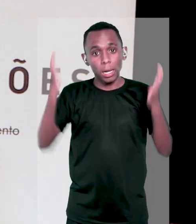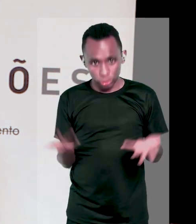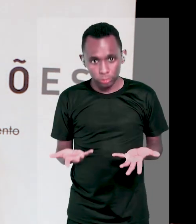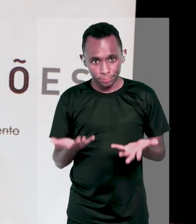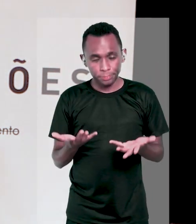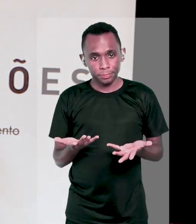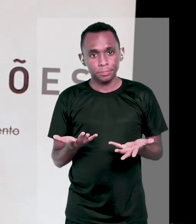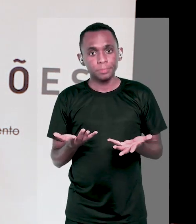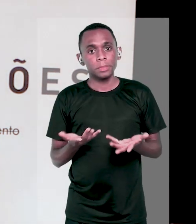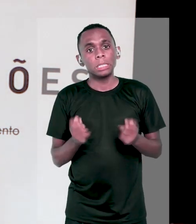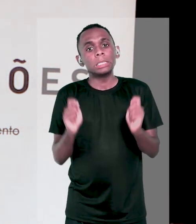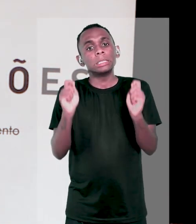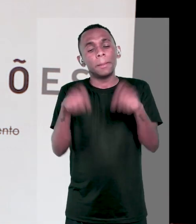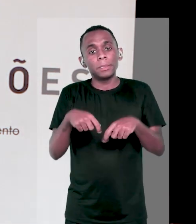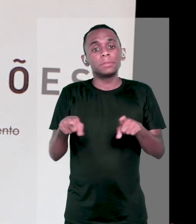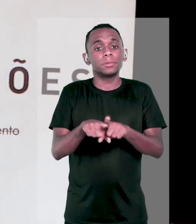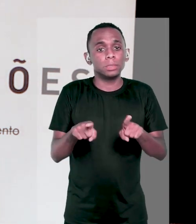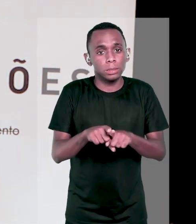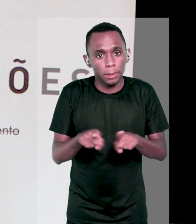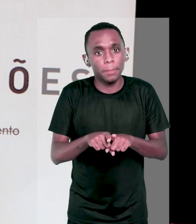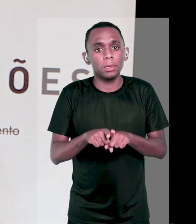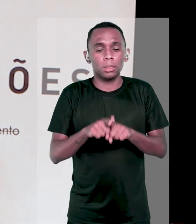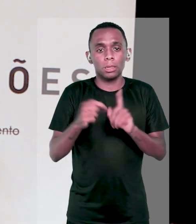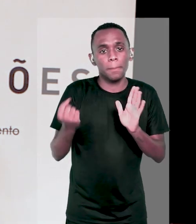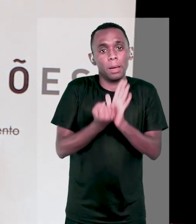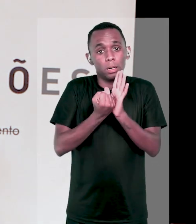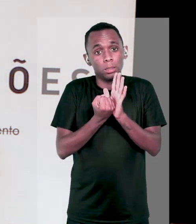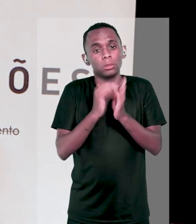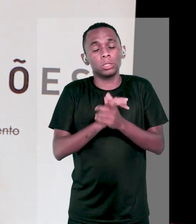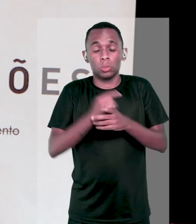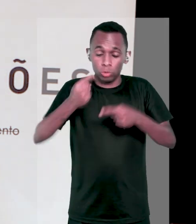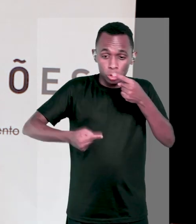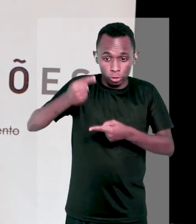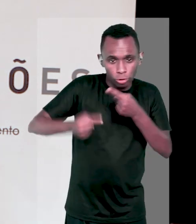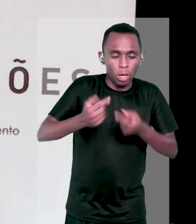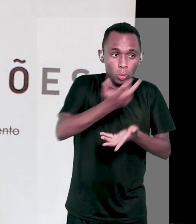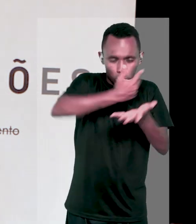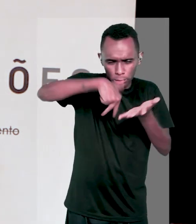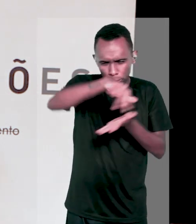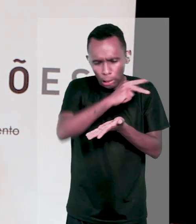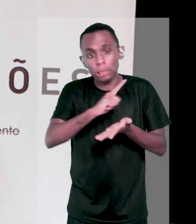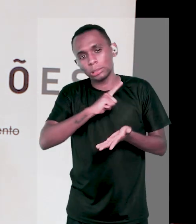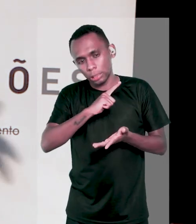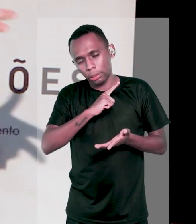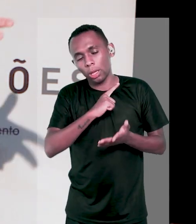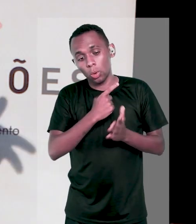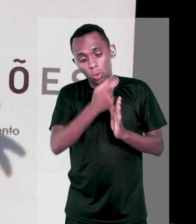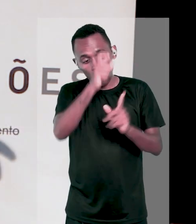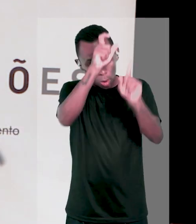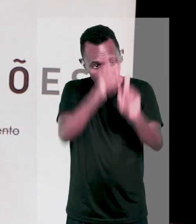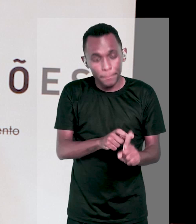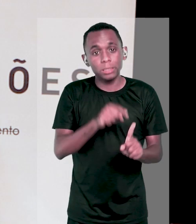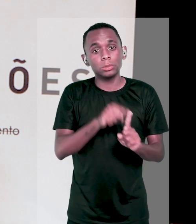nesse diálogo da dança existe um personagem elexímaco que é um médico e ele trata do